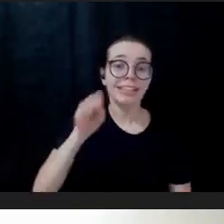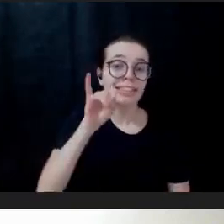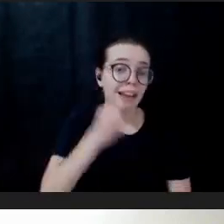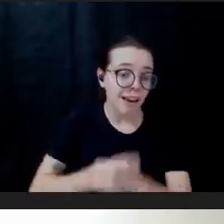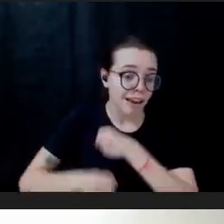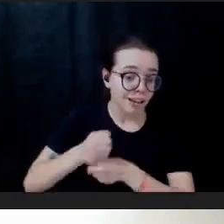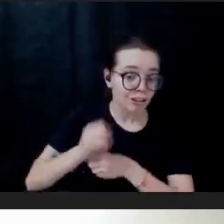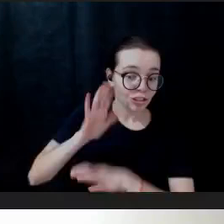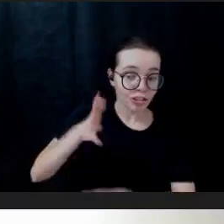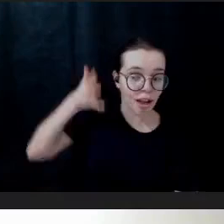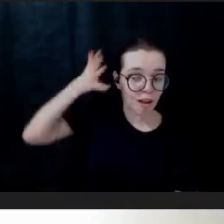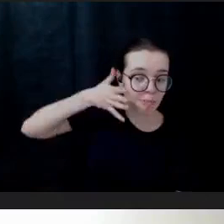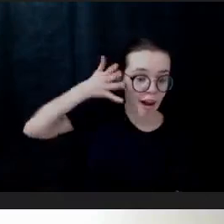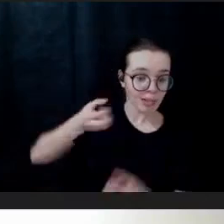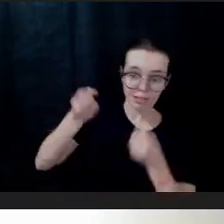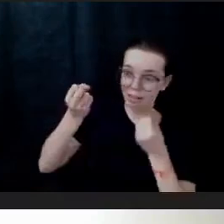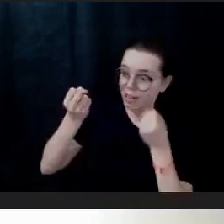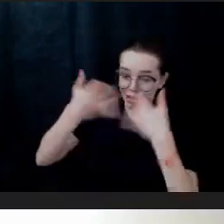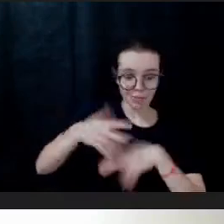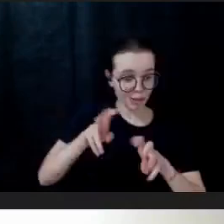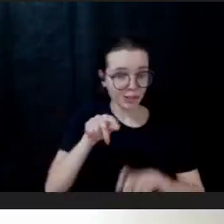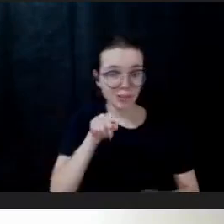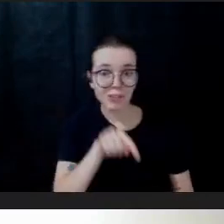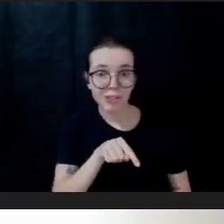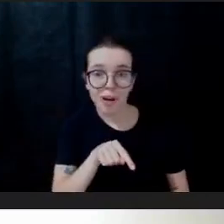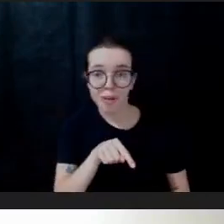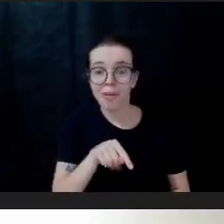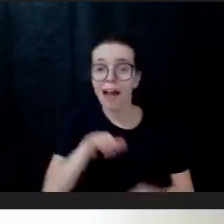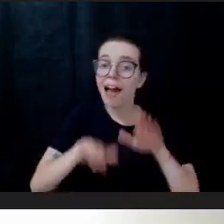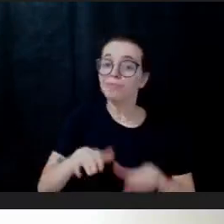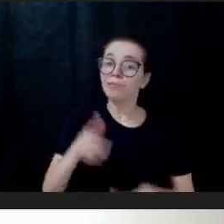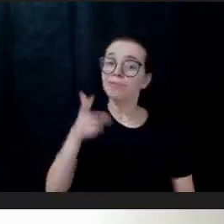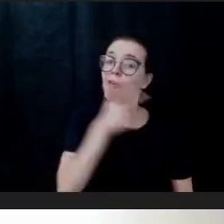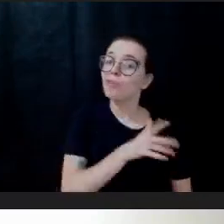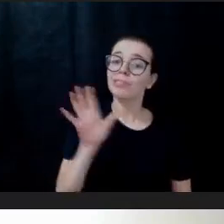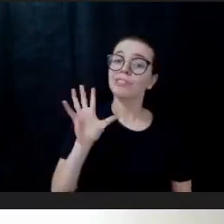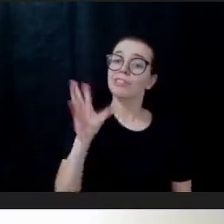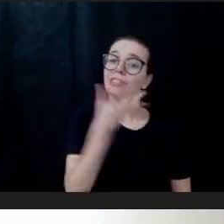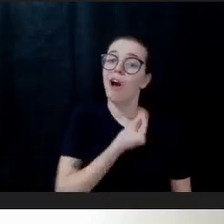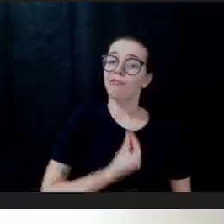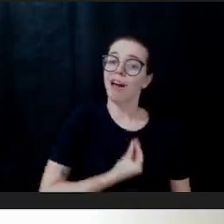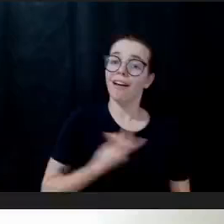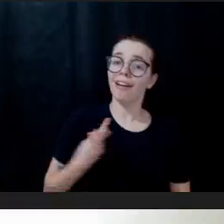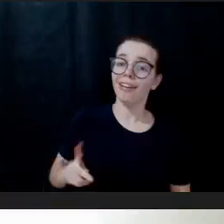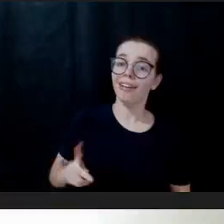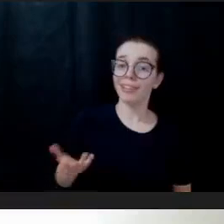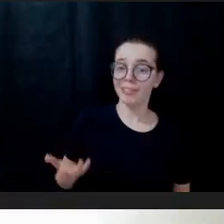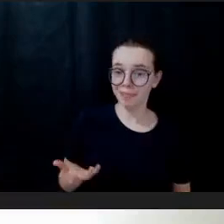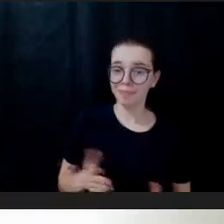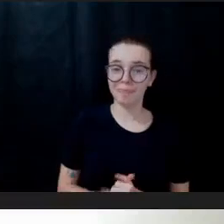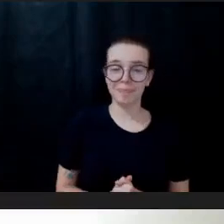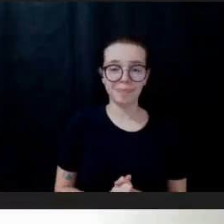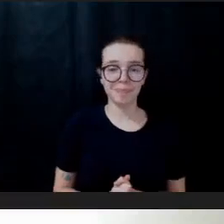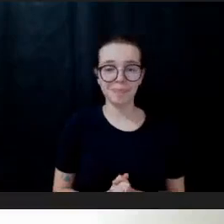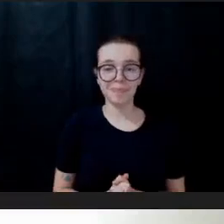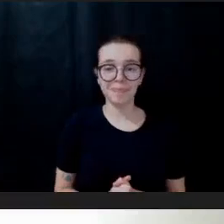talvez hoje tivéssemos ele conosco. E a Marcela Ferreira coloca: obrigada, professor, por